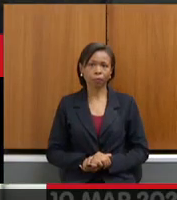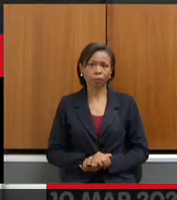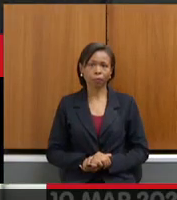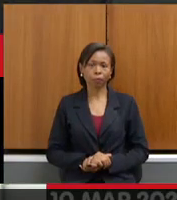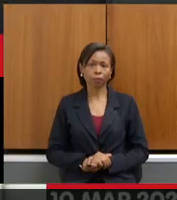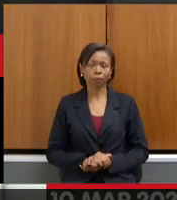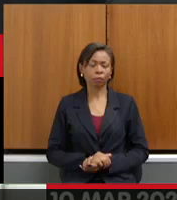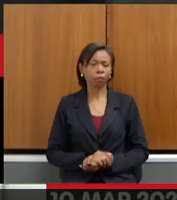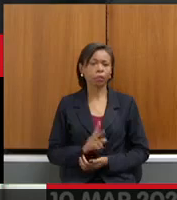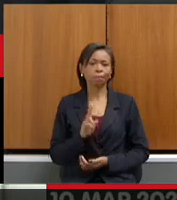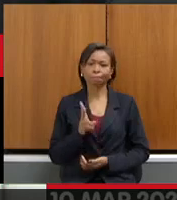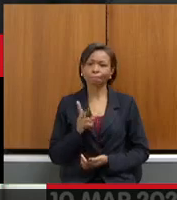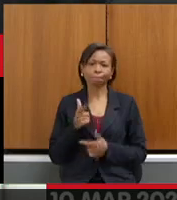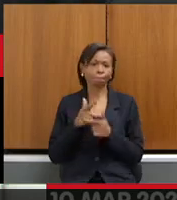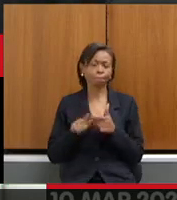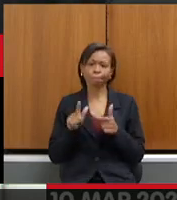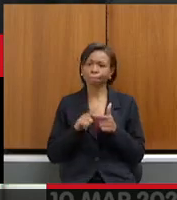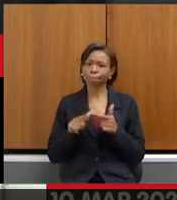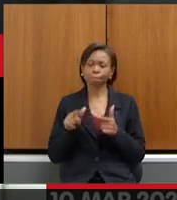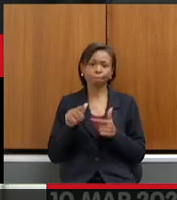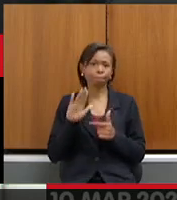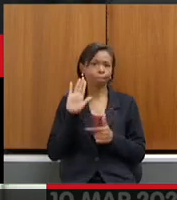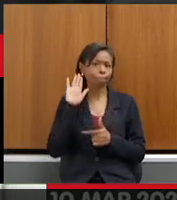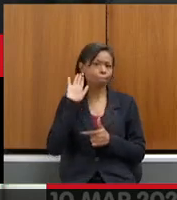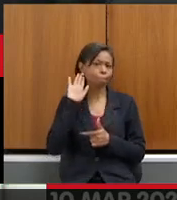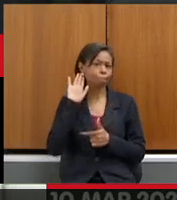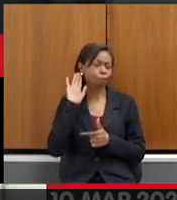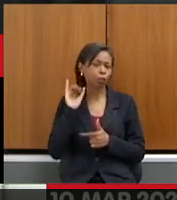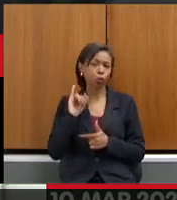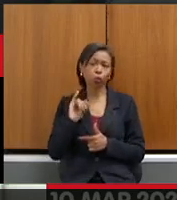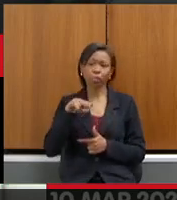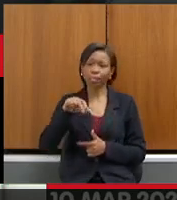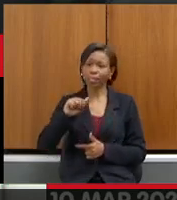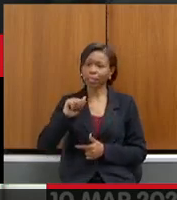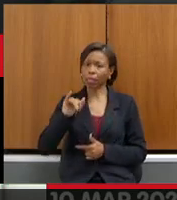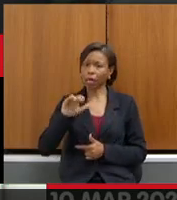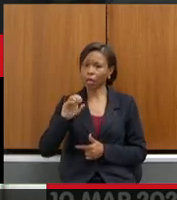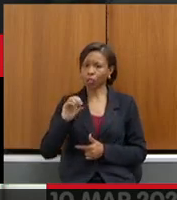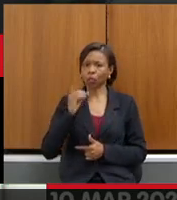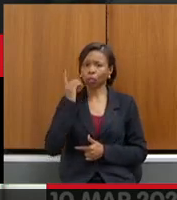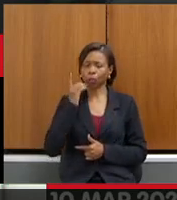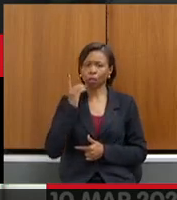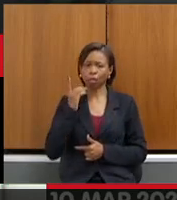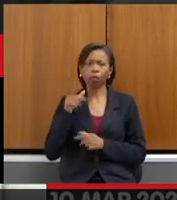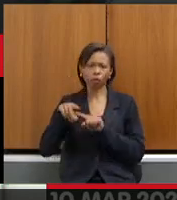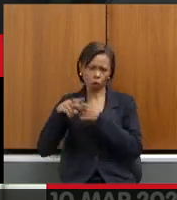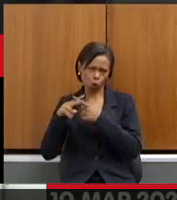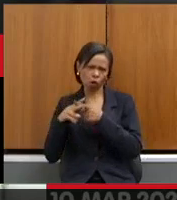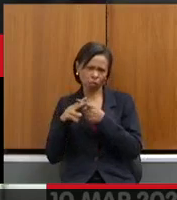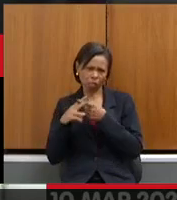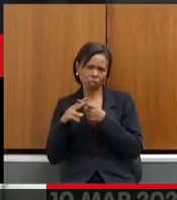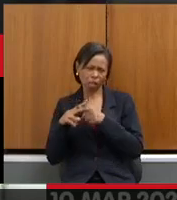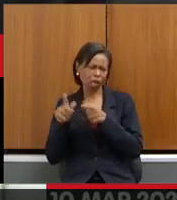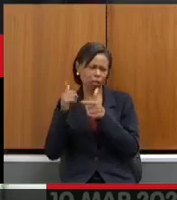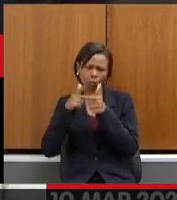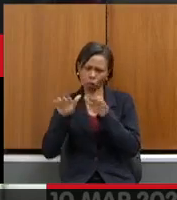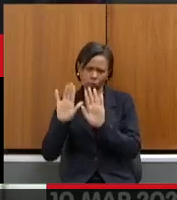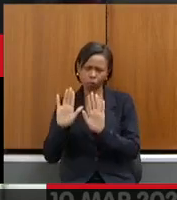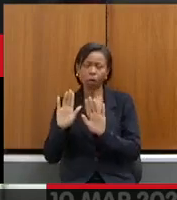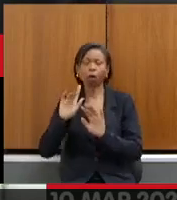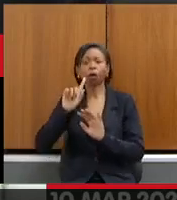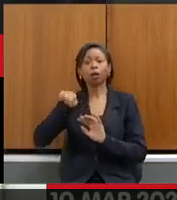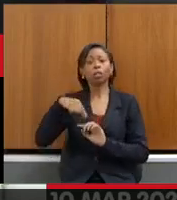e continuamos com problema no áudio do Padre Inácio Franco em seguida vamos consertar Deputado Sem problema nenhum